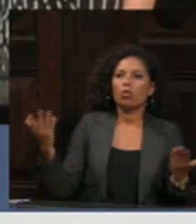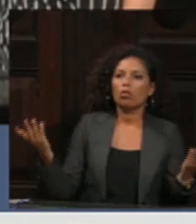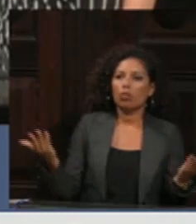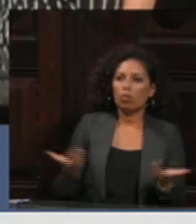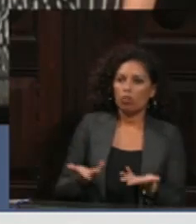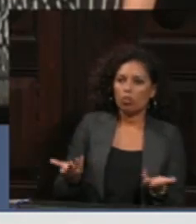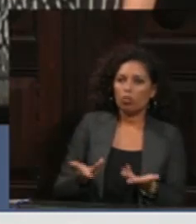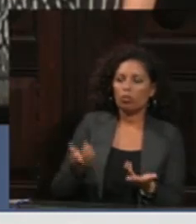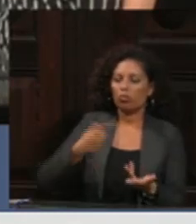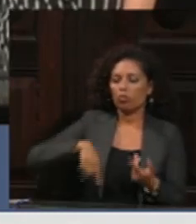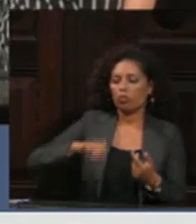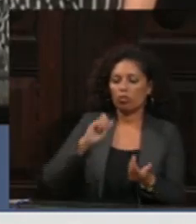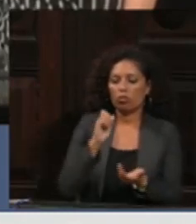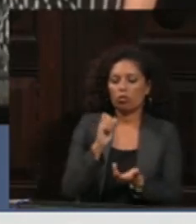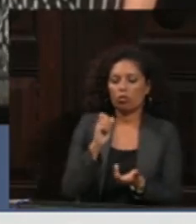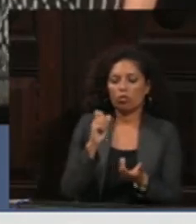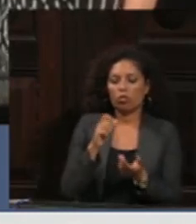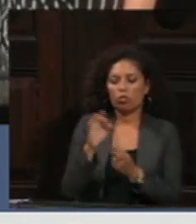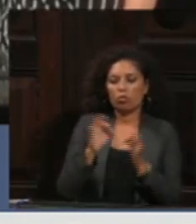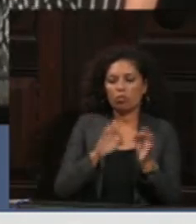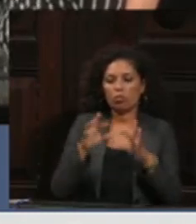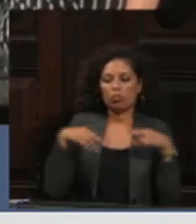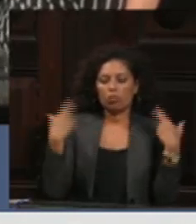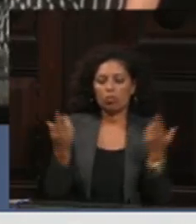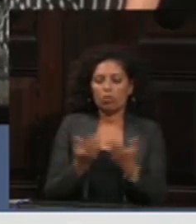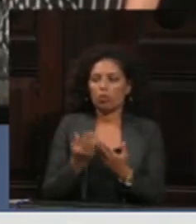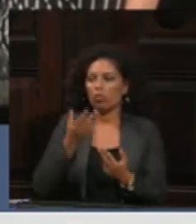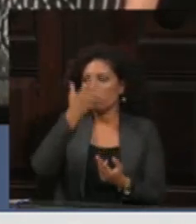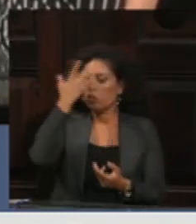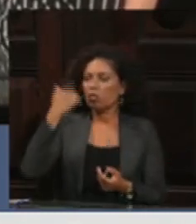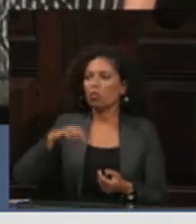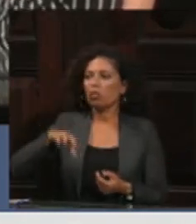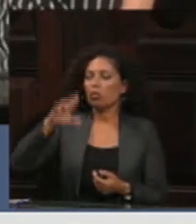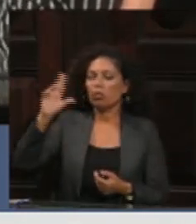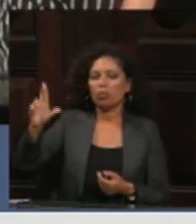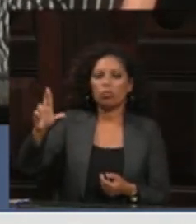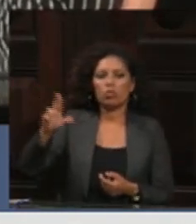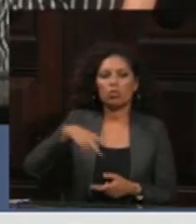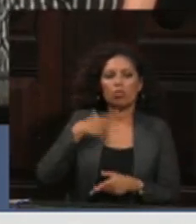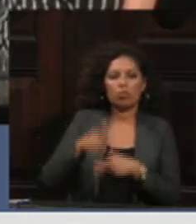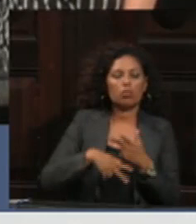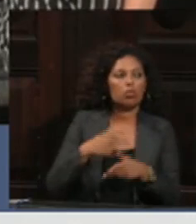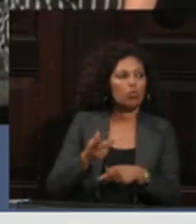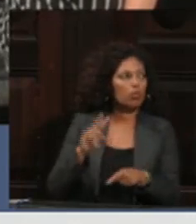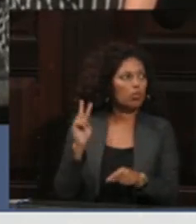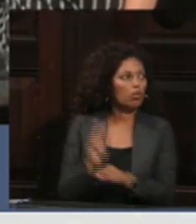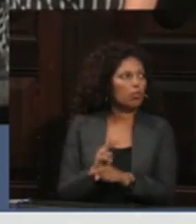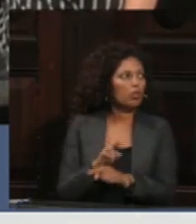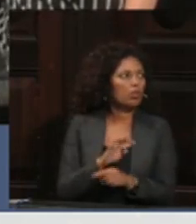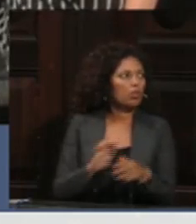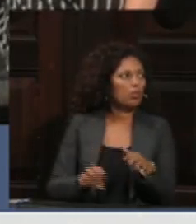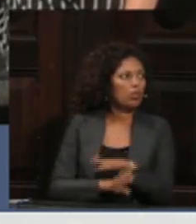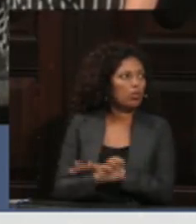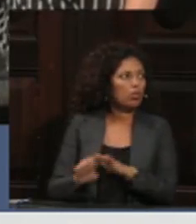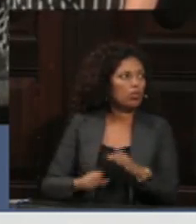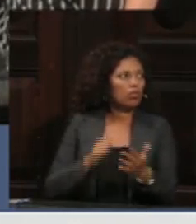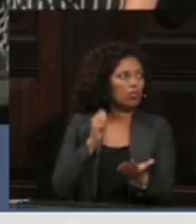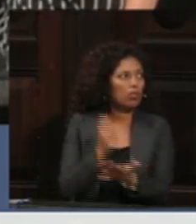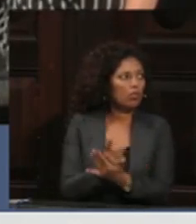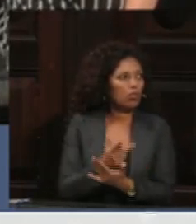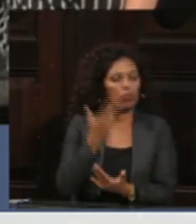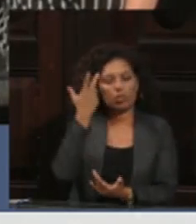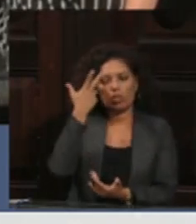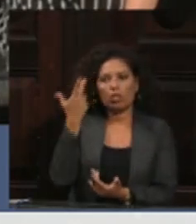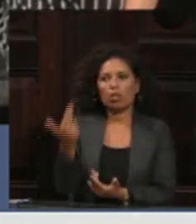reunião lá com o diretor-geral e disse o representante da empresa que vai botar em dia